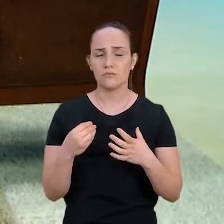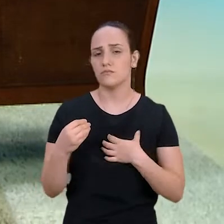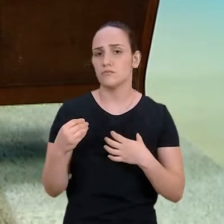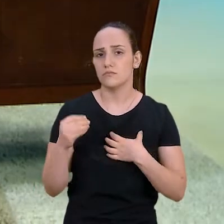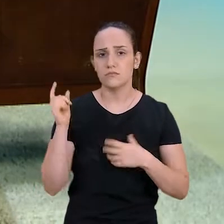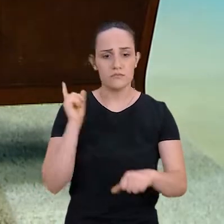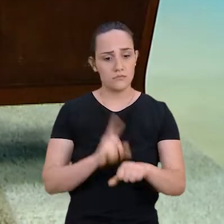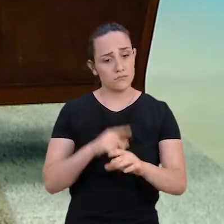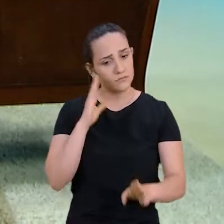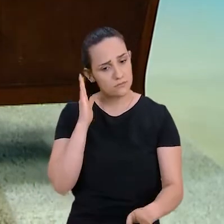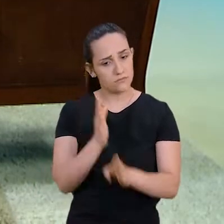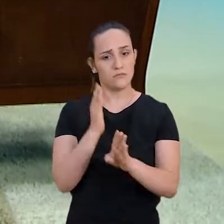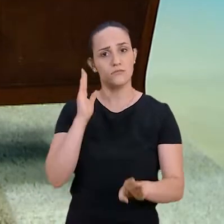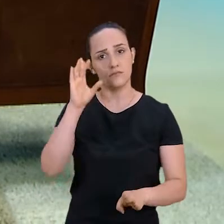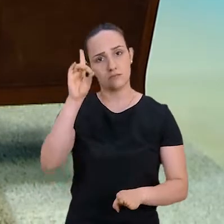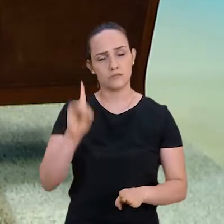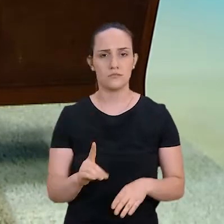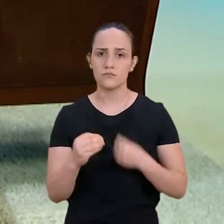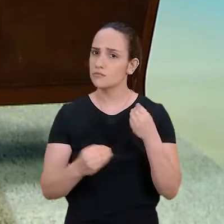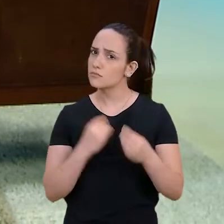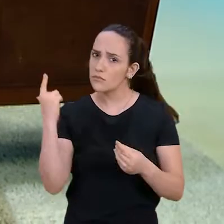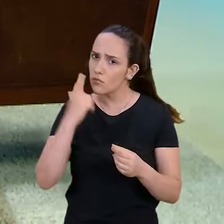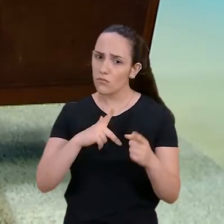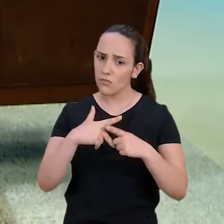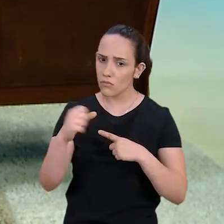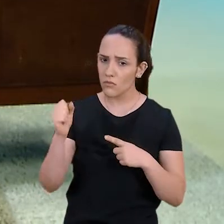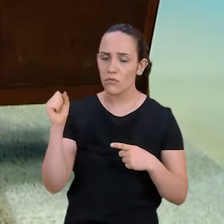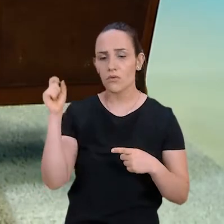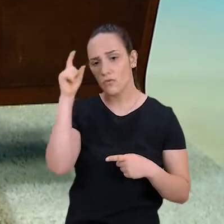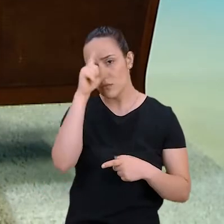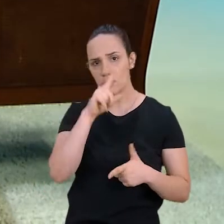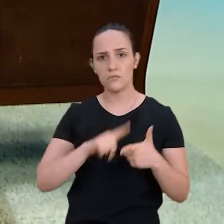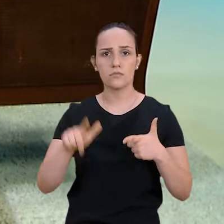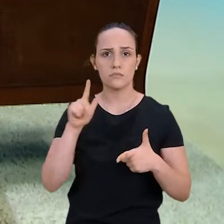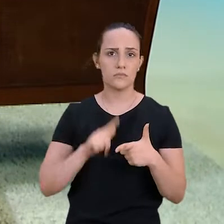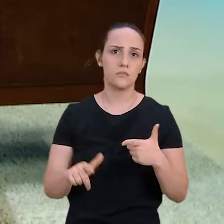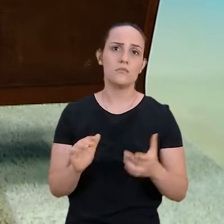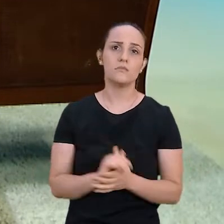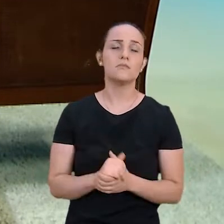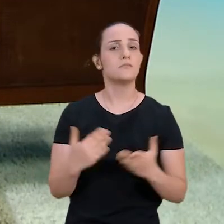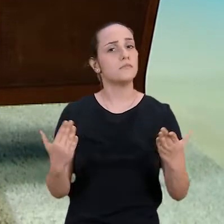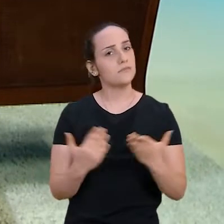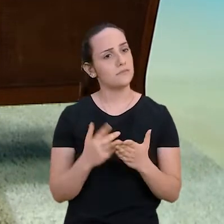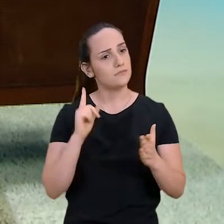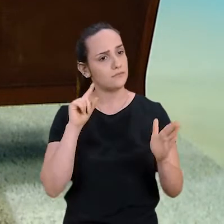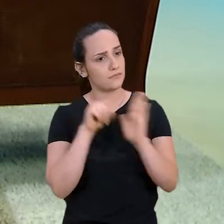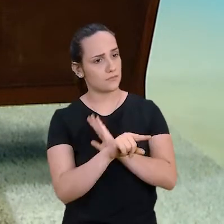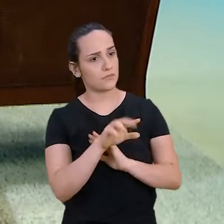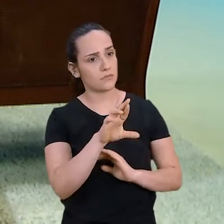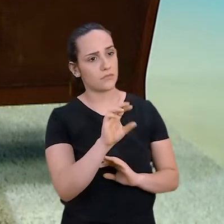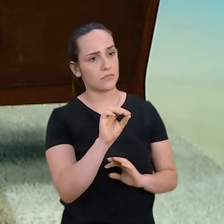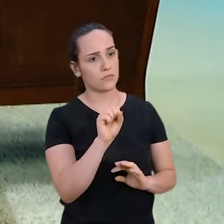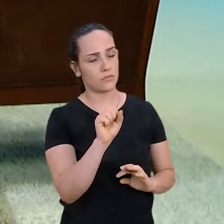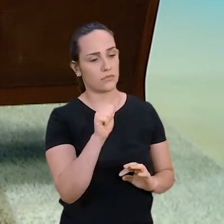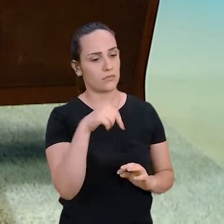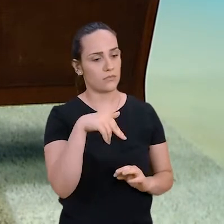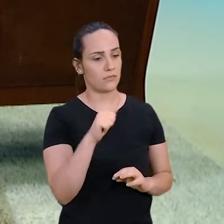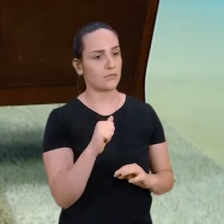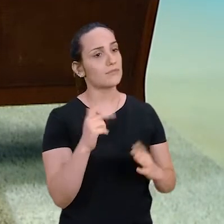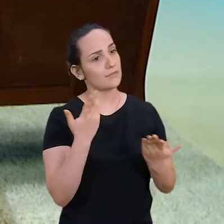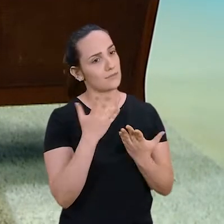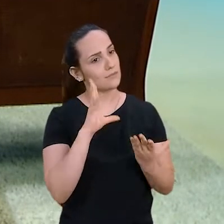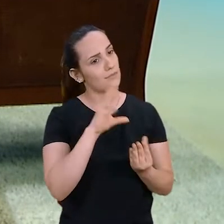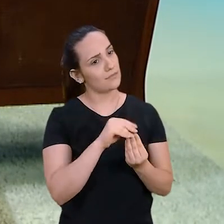e também como elas conseguiram driblar as dificuldades com o passar do tempo. Vamos começar então com a Rosana Martins, contar um pouquinho resumida